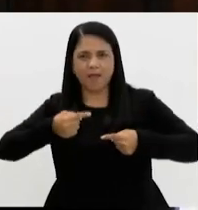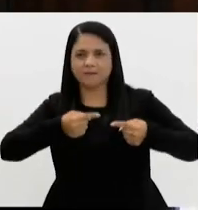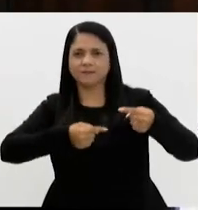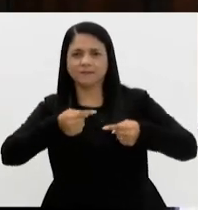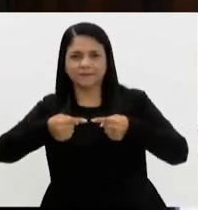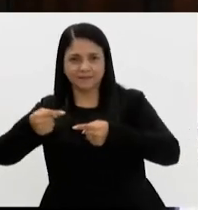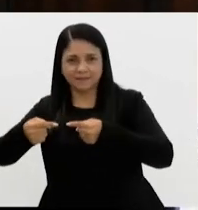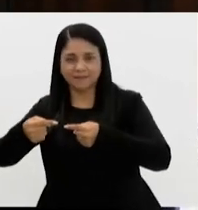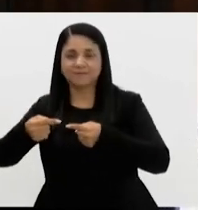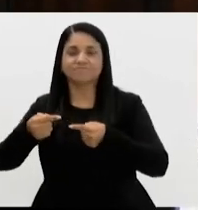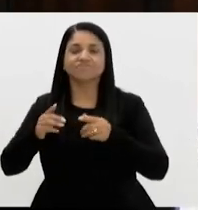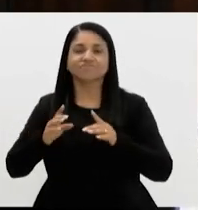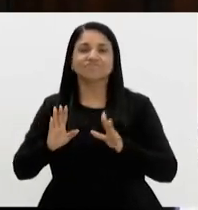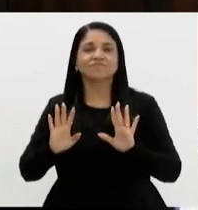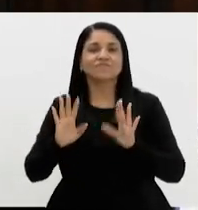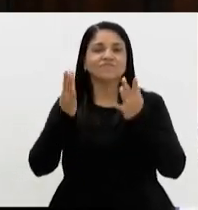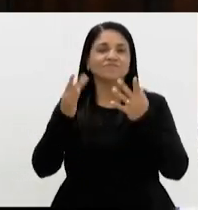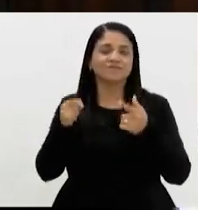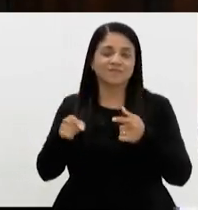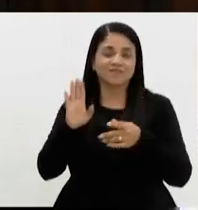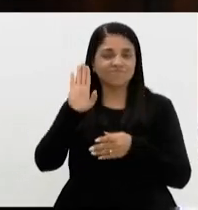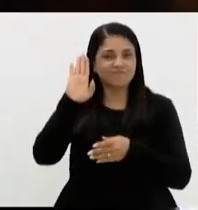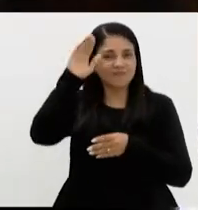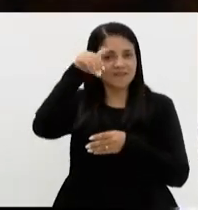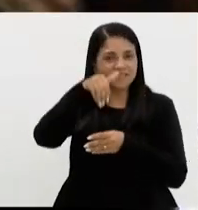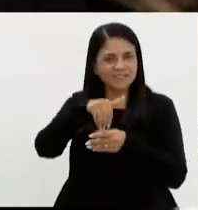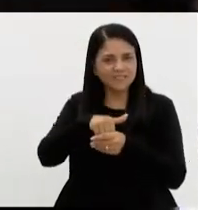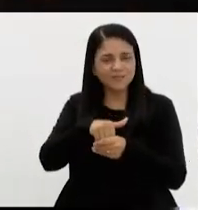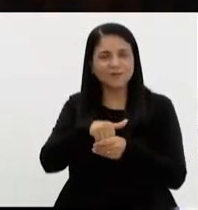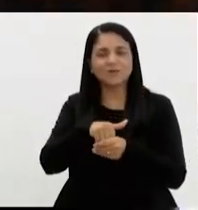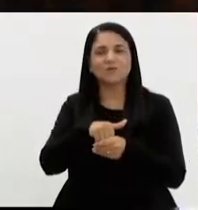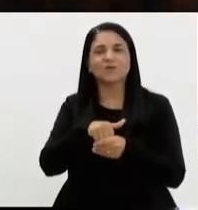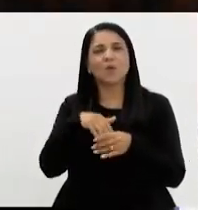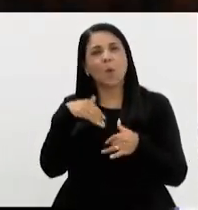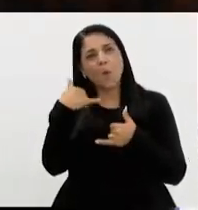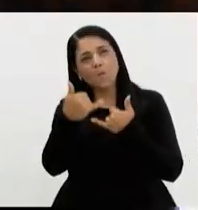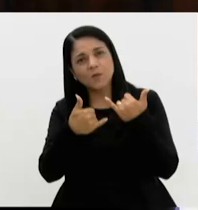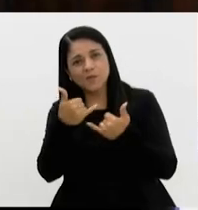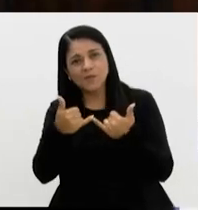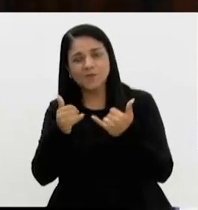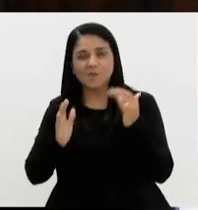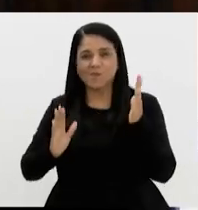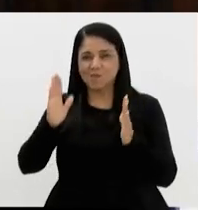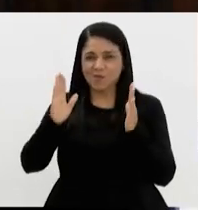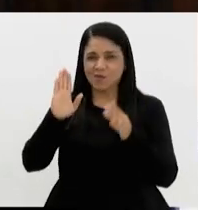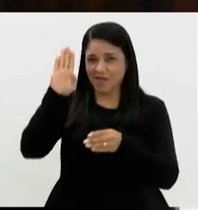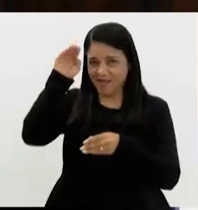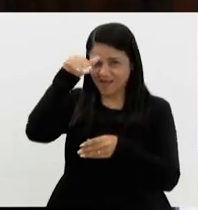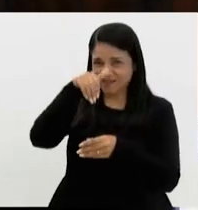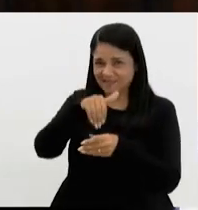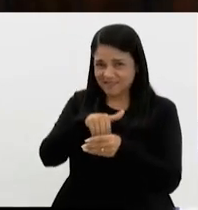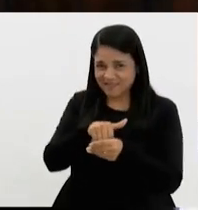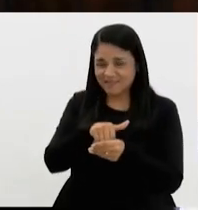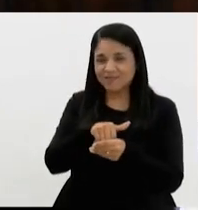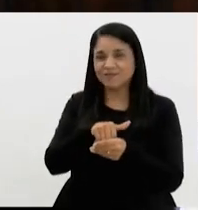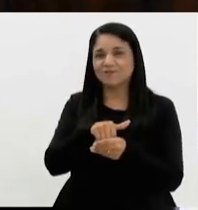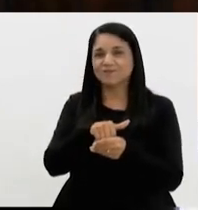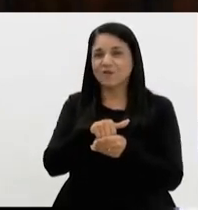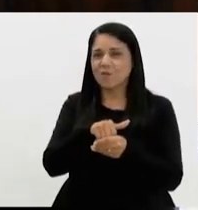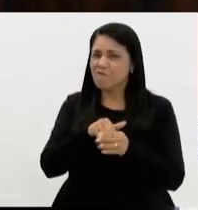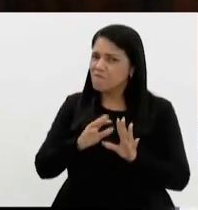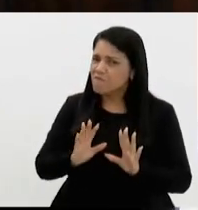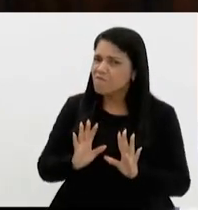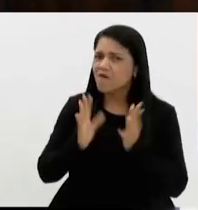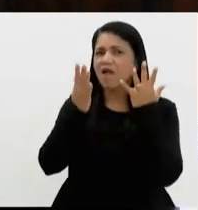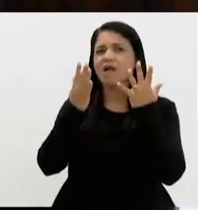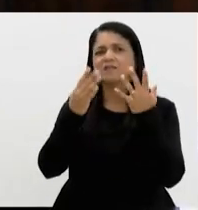Democracia a gente precisa voltar a curtir a eleição né né Eu brinco e eleição tem que ser mesmo eh eh uma festa e a